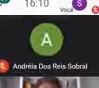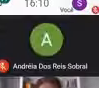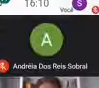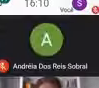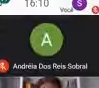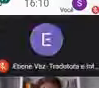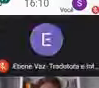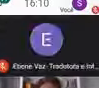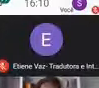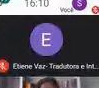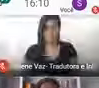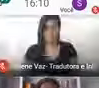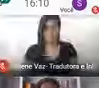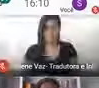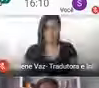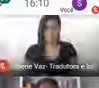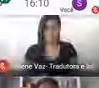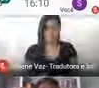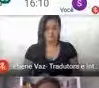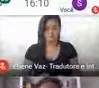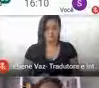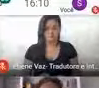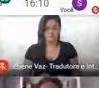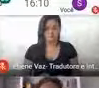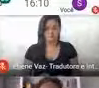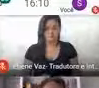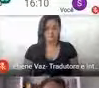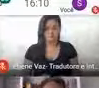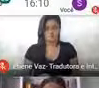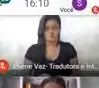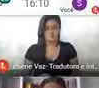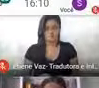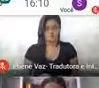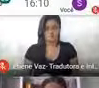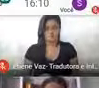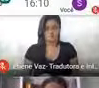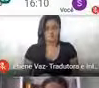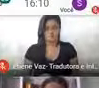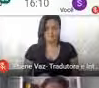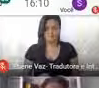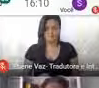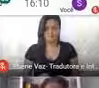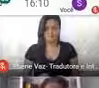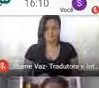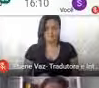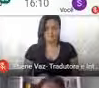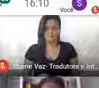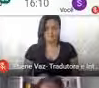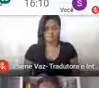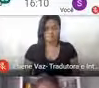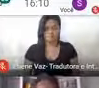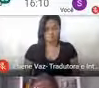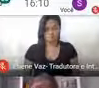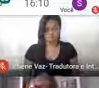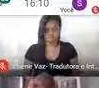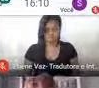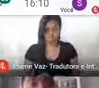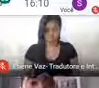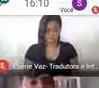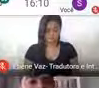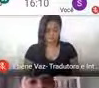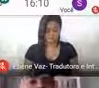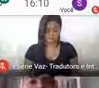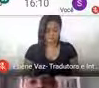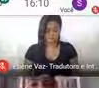as boas-vindas a todos os presentes. Como já dito, temos participantes de todos os campos da UFRA e de